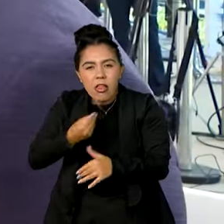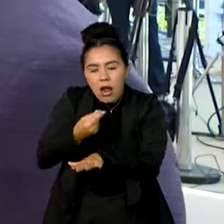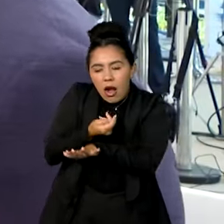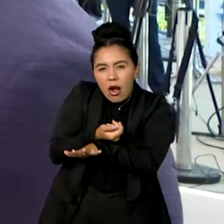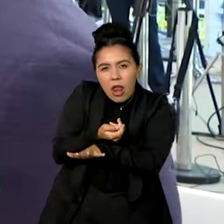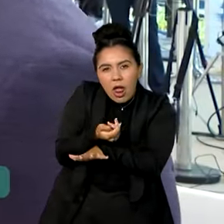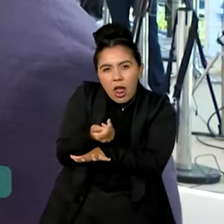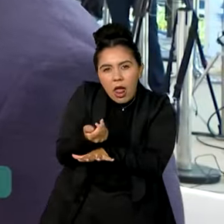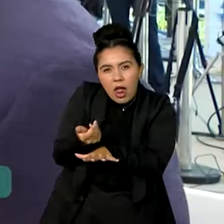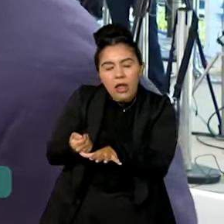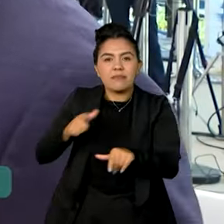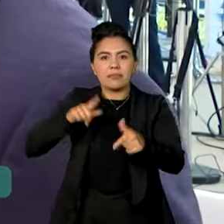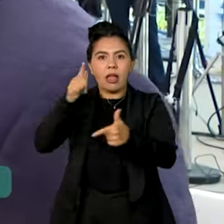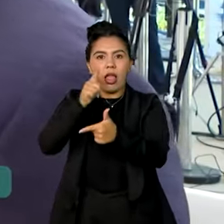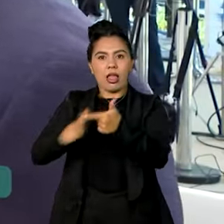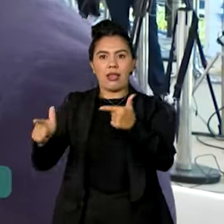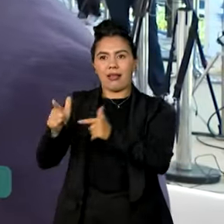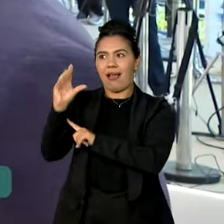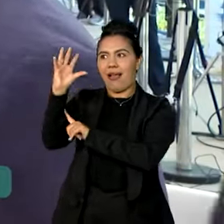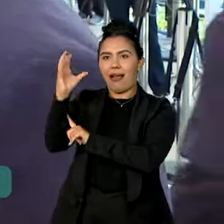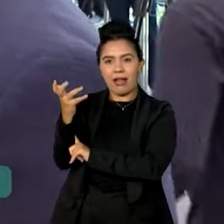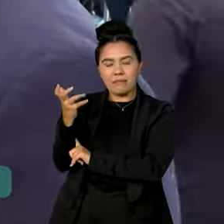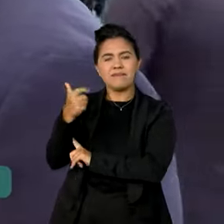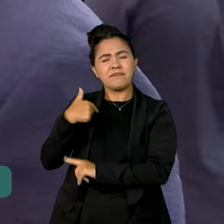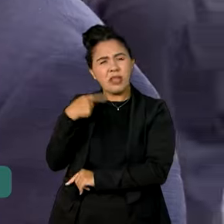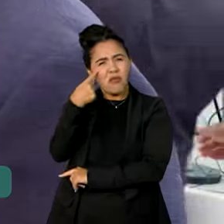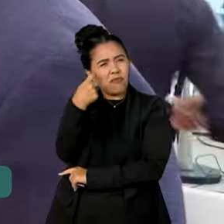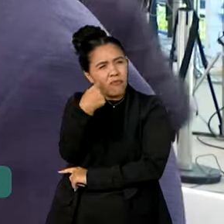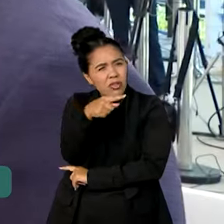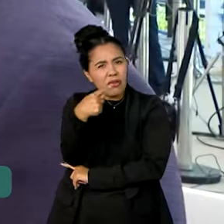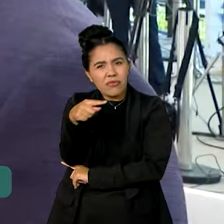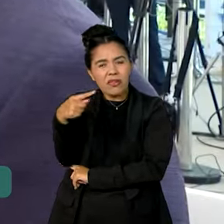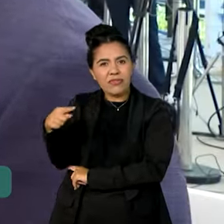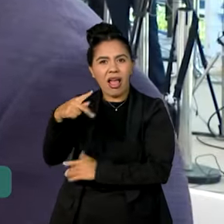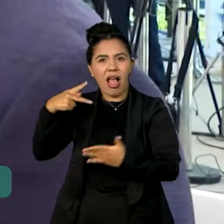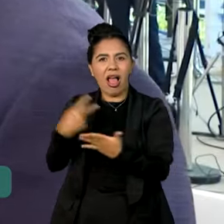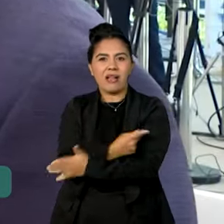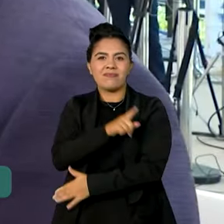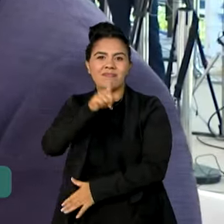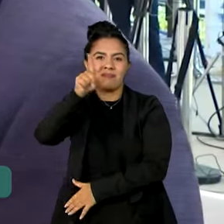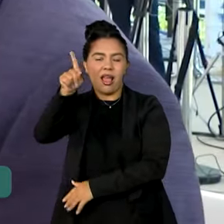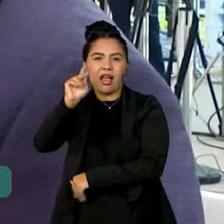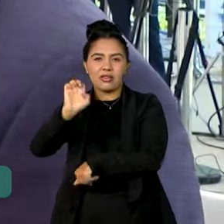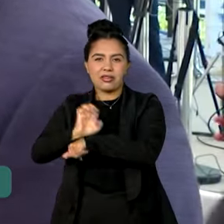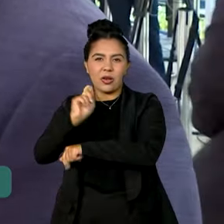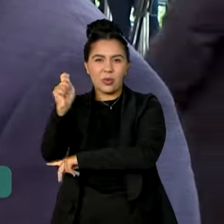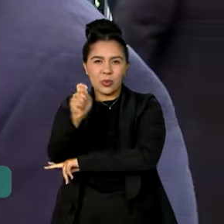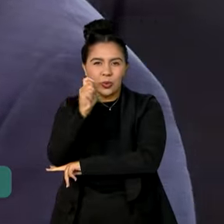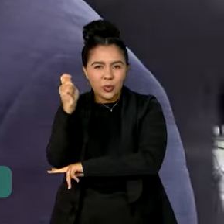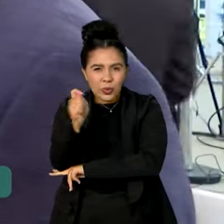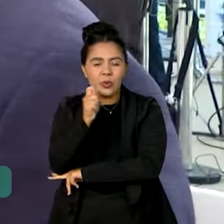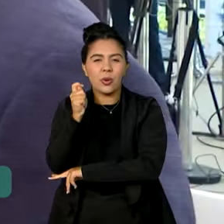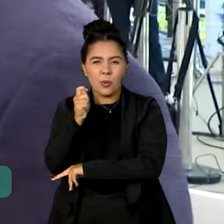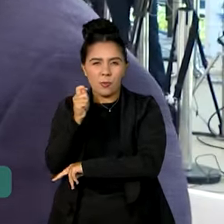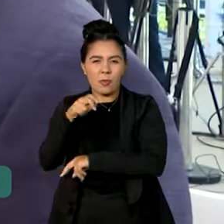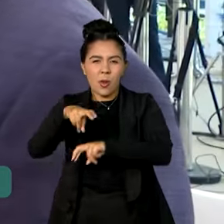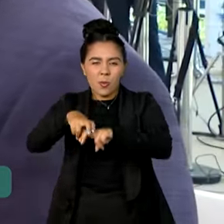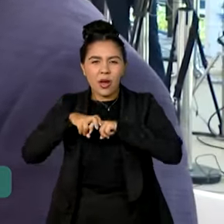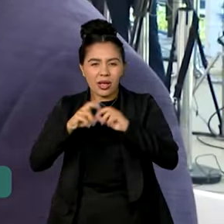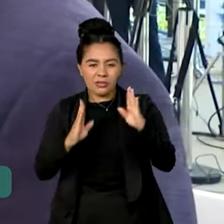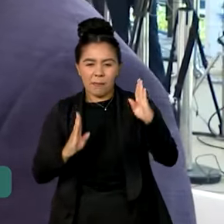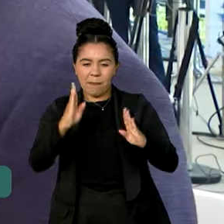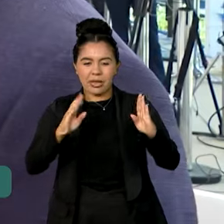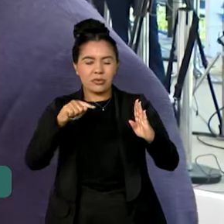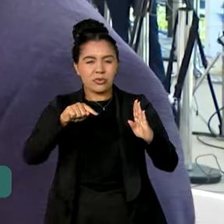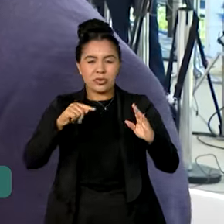crise climática. Eu enfrentei isso de forma muito presente no Rio Grande do Sul, durante o momento mais agudo da tragédia